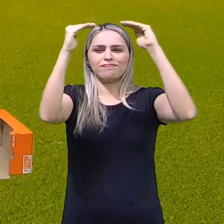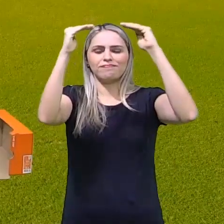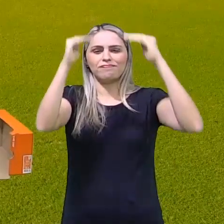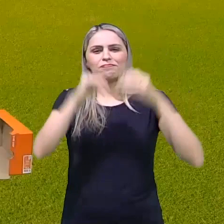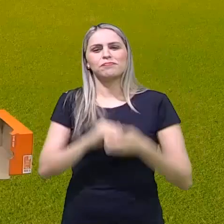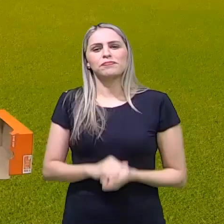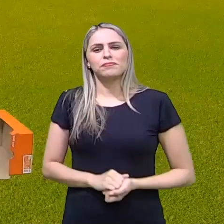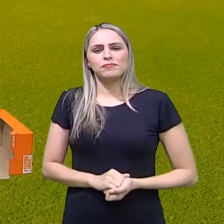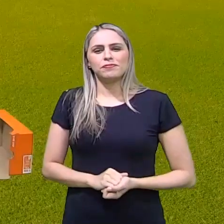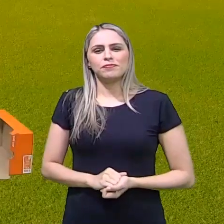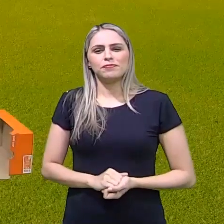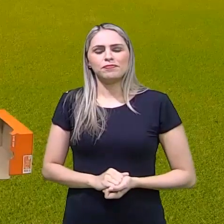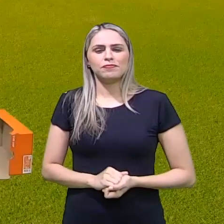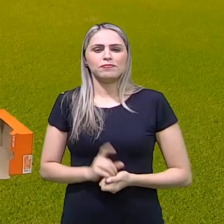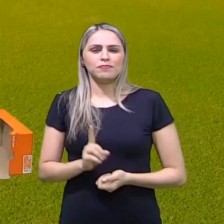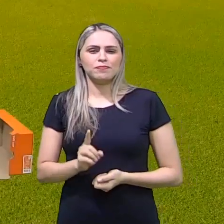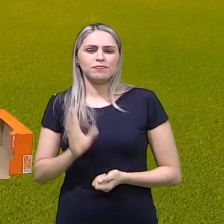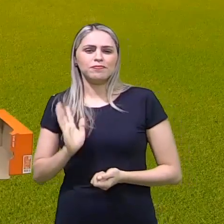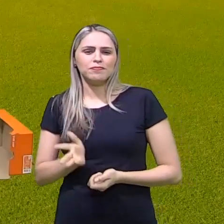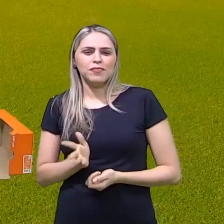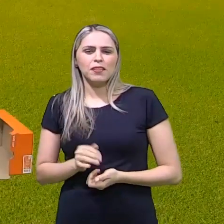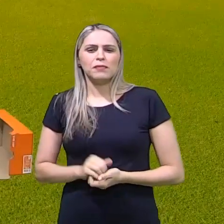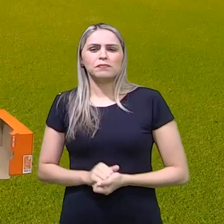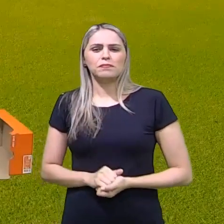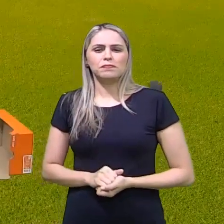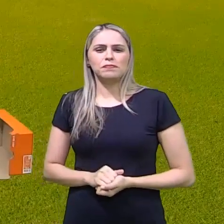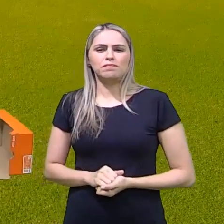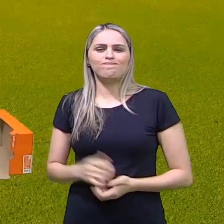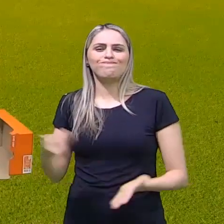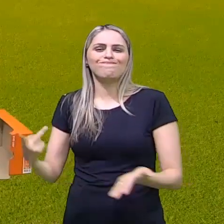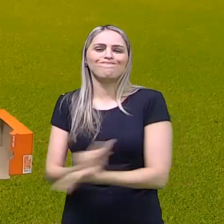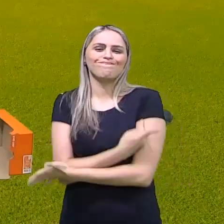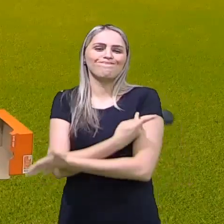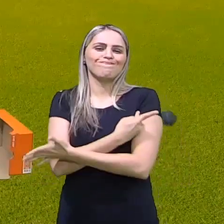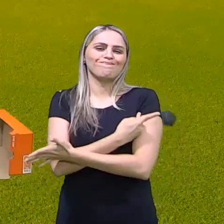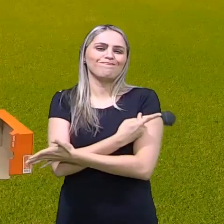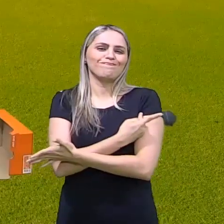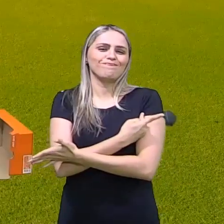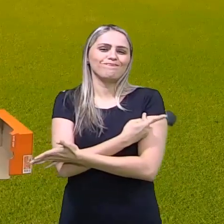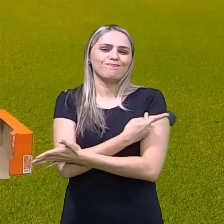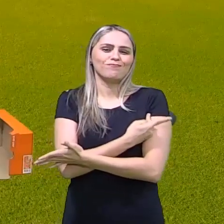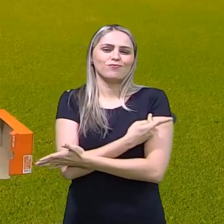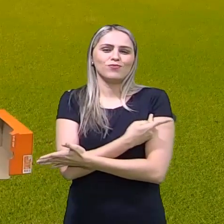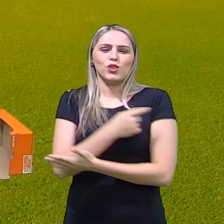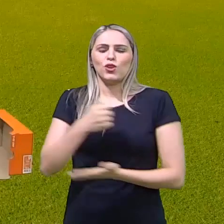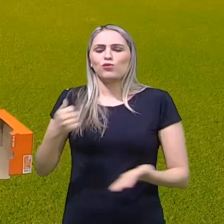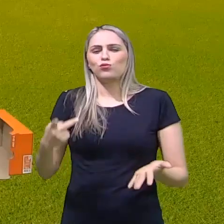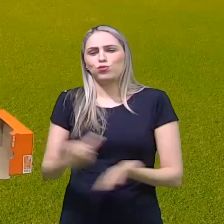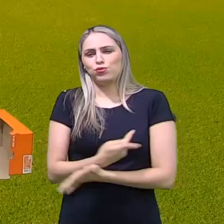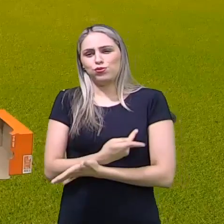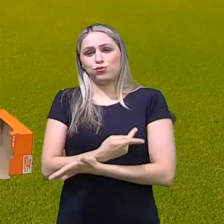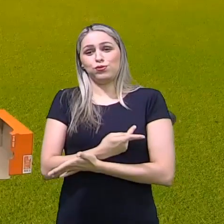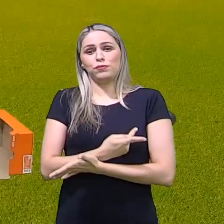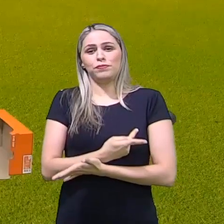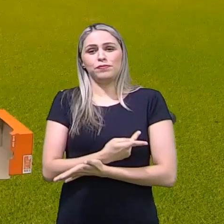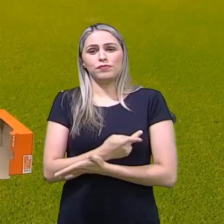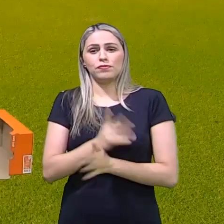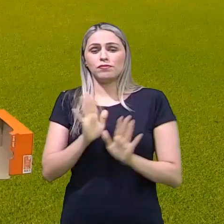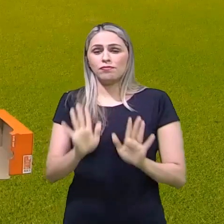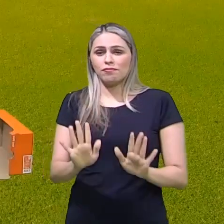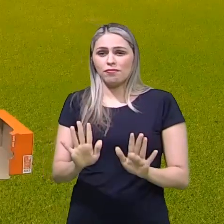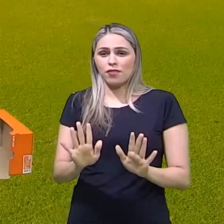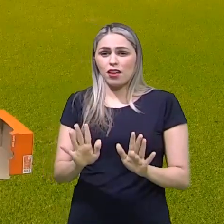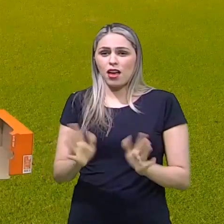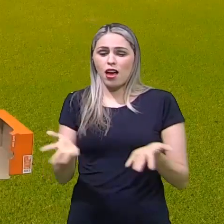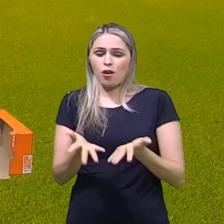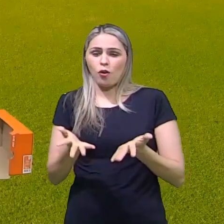fazer. Tô um, dois, três e vai. Eu errei. Poxa. Caramba. Olha só. A gente vai